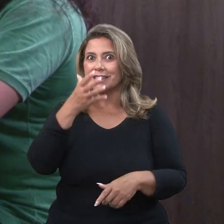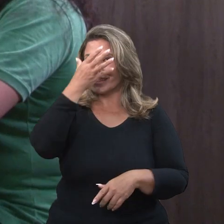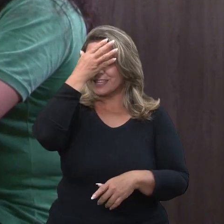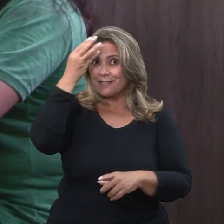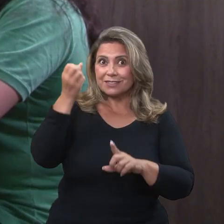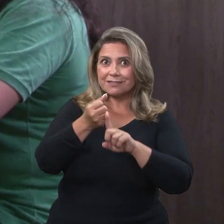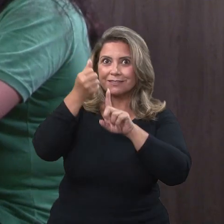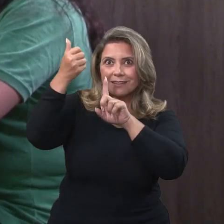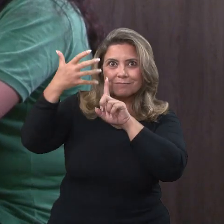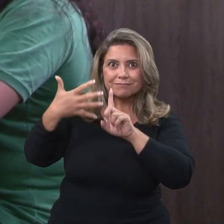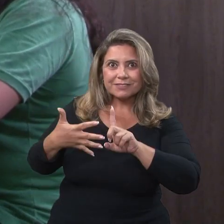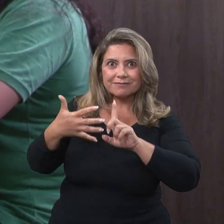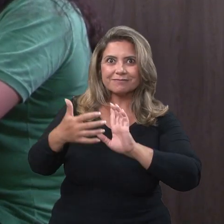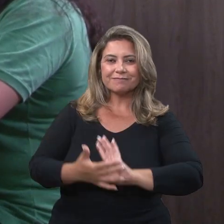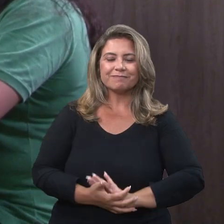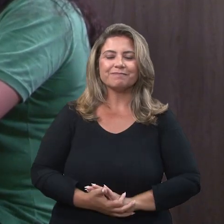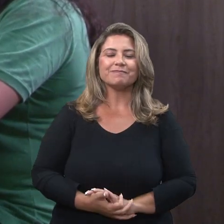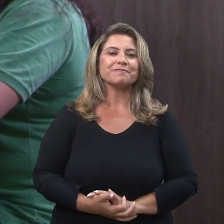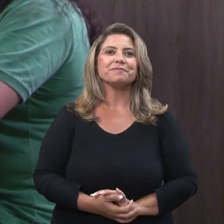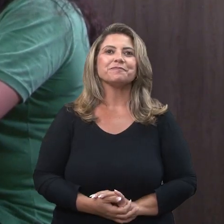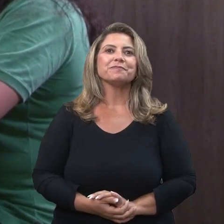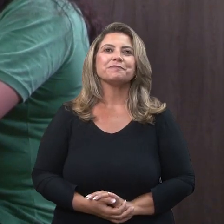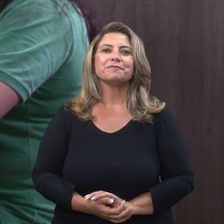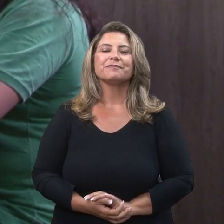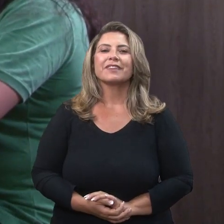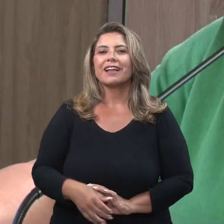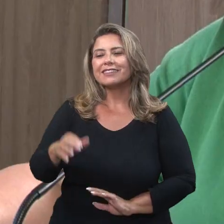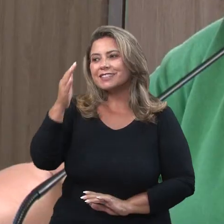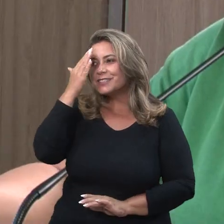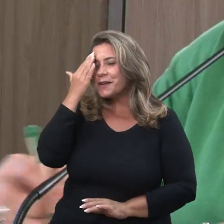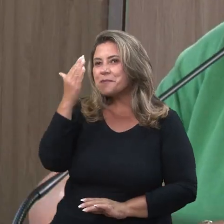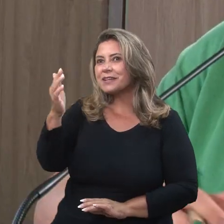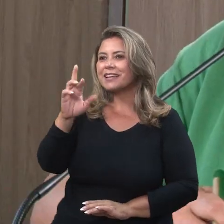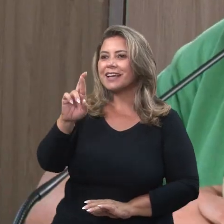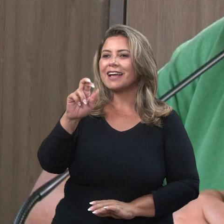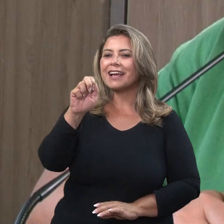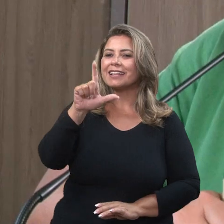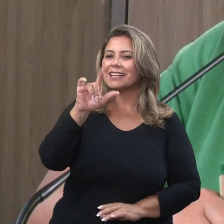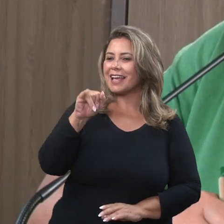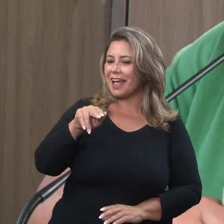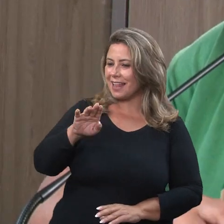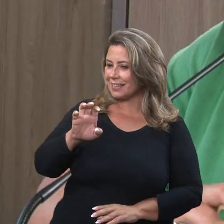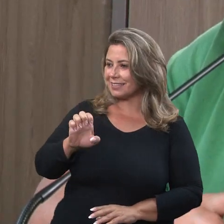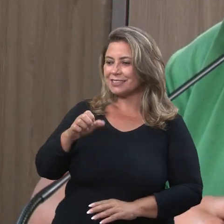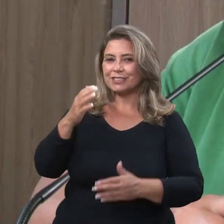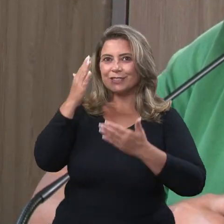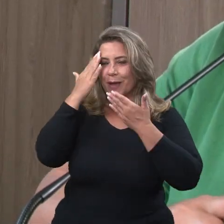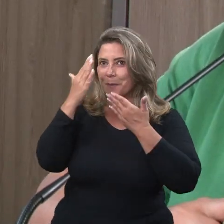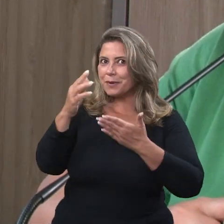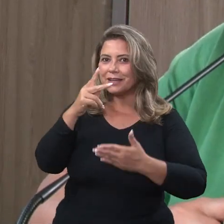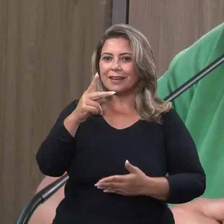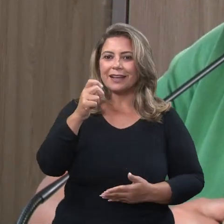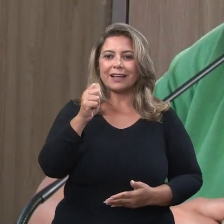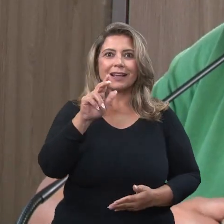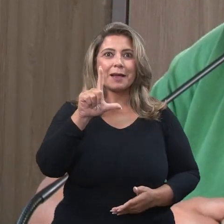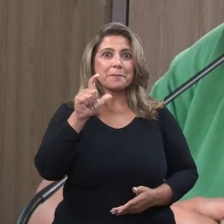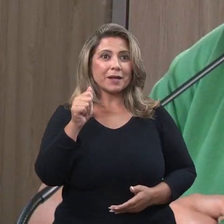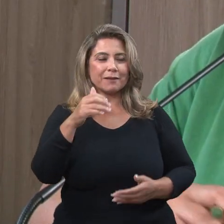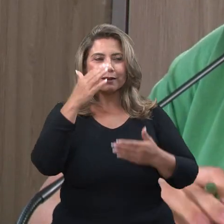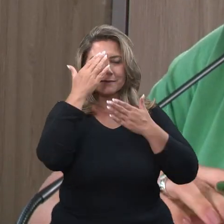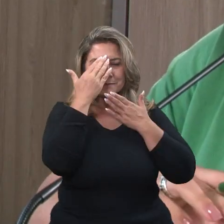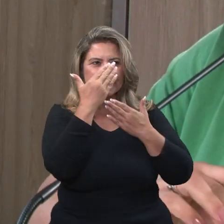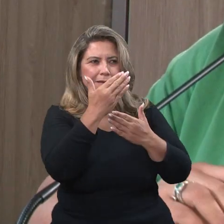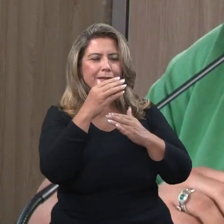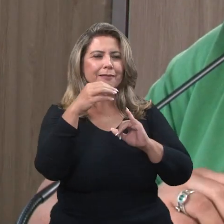fazer a sua audiodescrição. Muito obrigado, Haline, muito obrigado, Paula. Agradecer o IFB